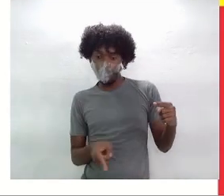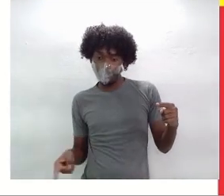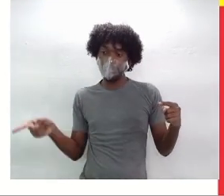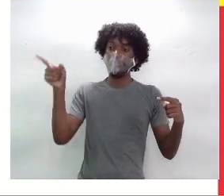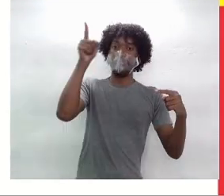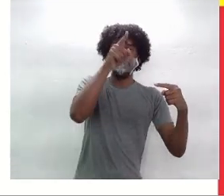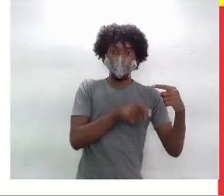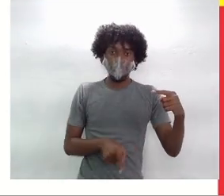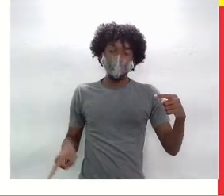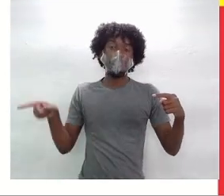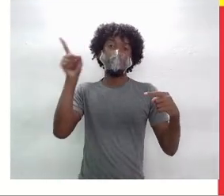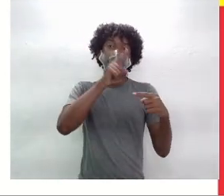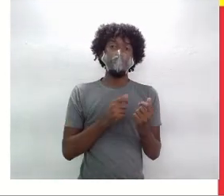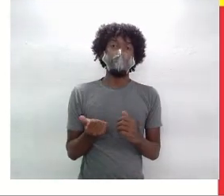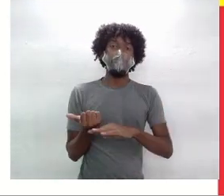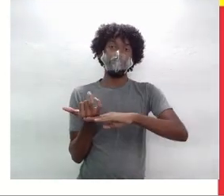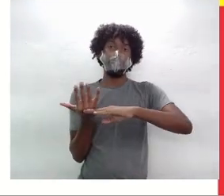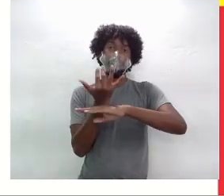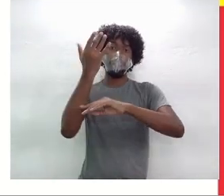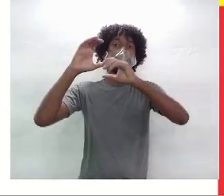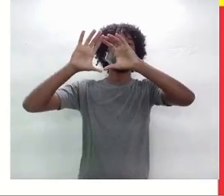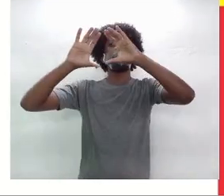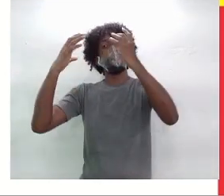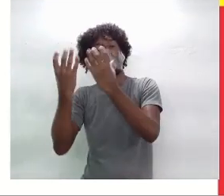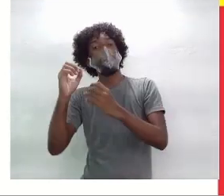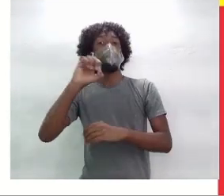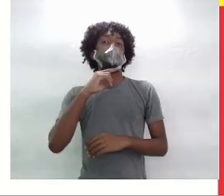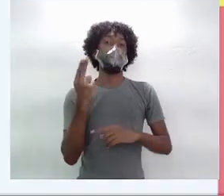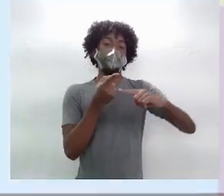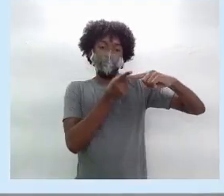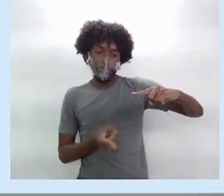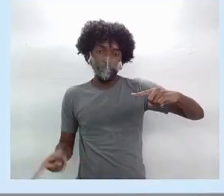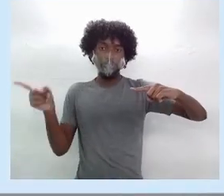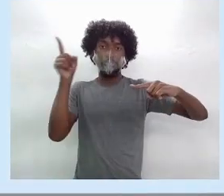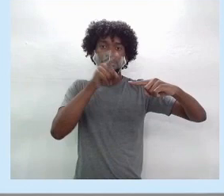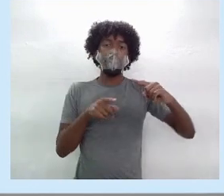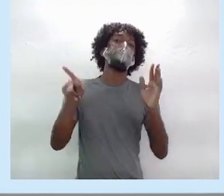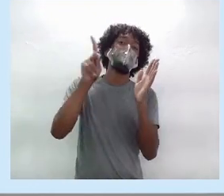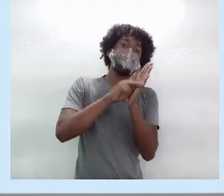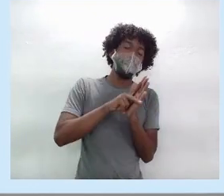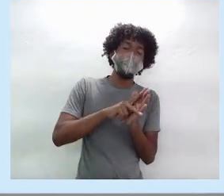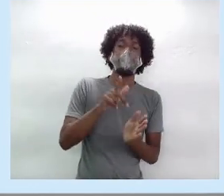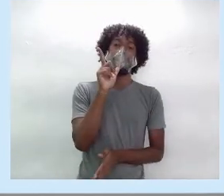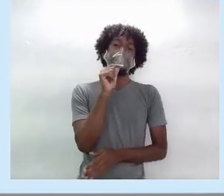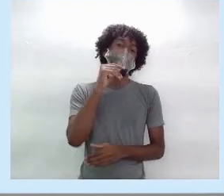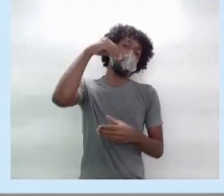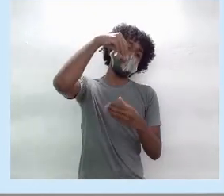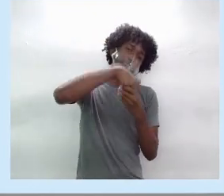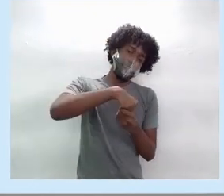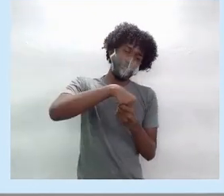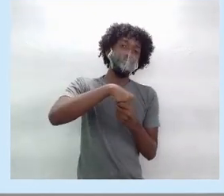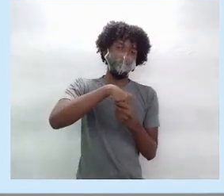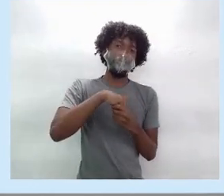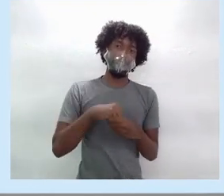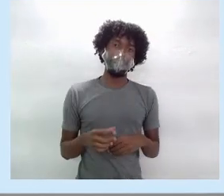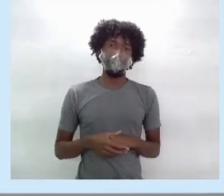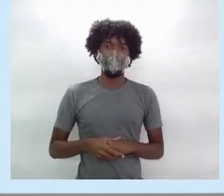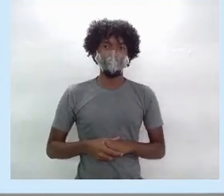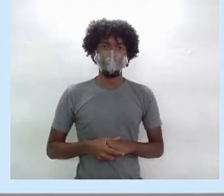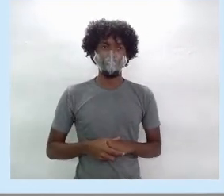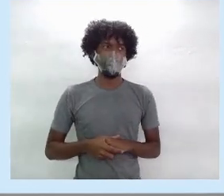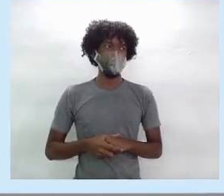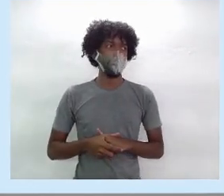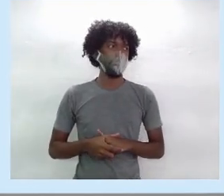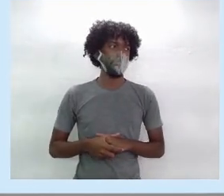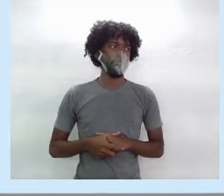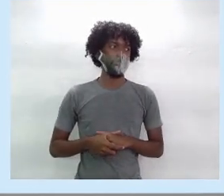de nuvem ou de ciclo aí da nossa água no nosso planeta.